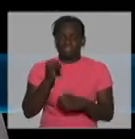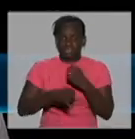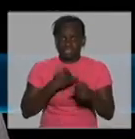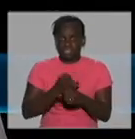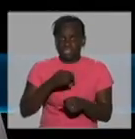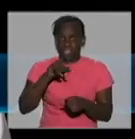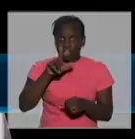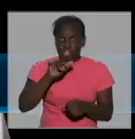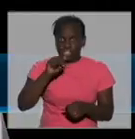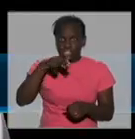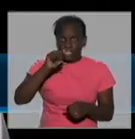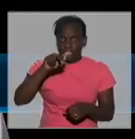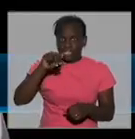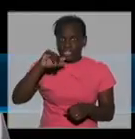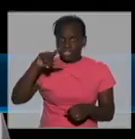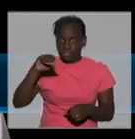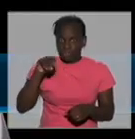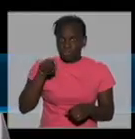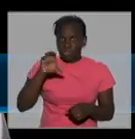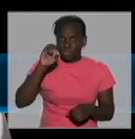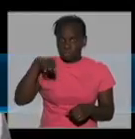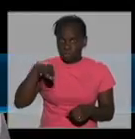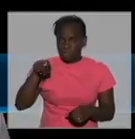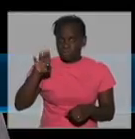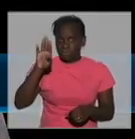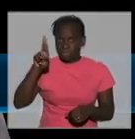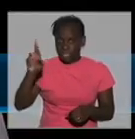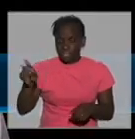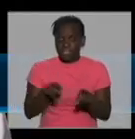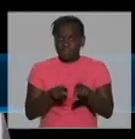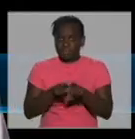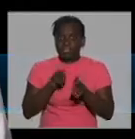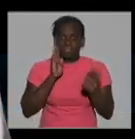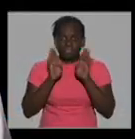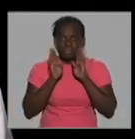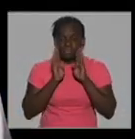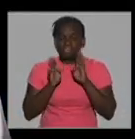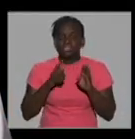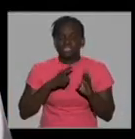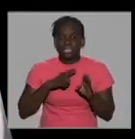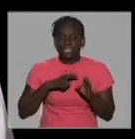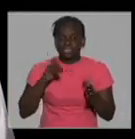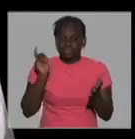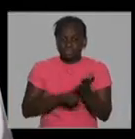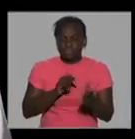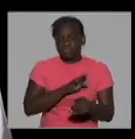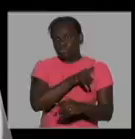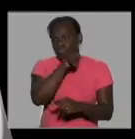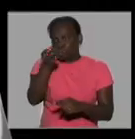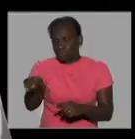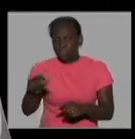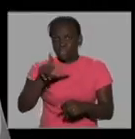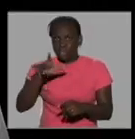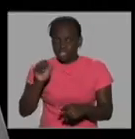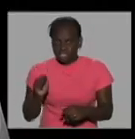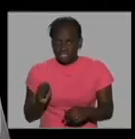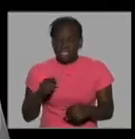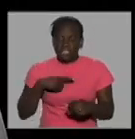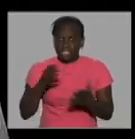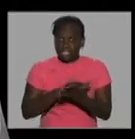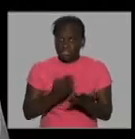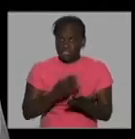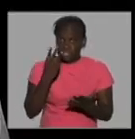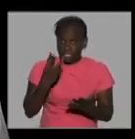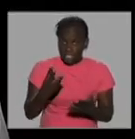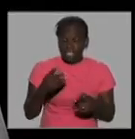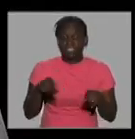né, loja naninilo.com.br, e no nosso Facebook também tem um botão que encaminha para a loja. Lá a gente tem os